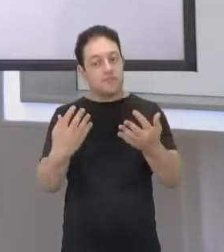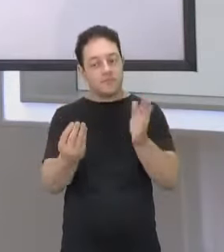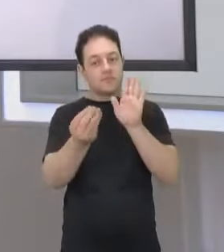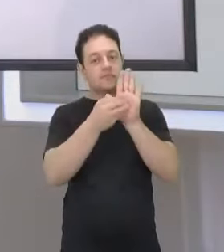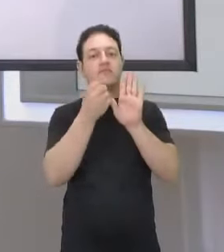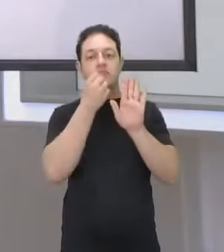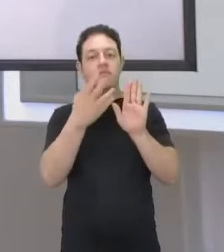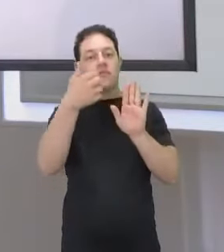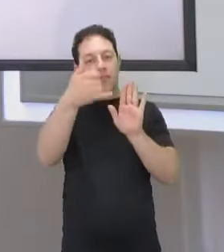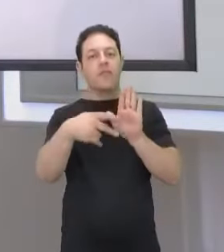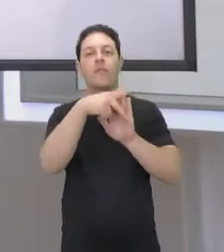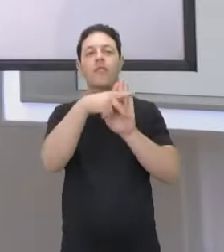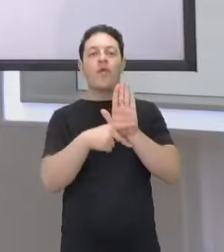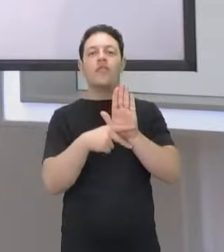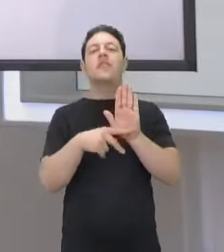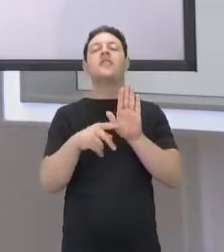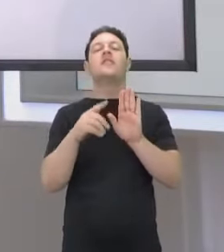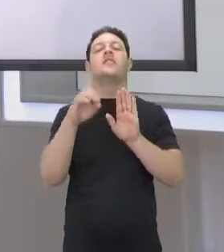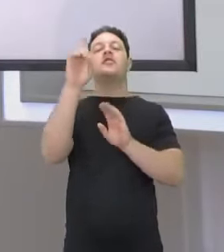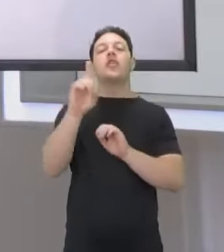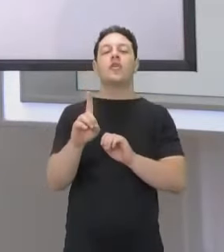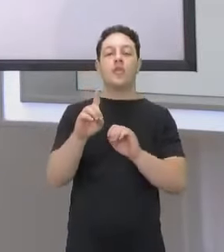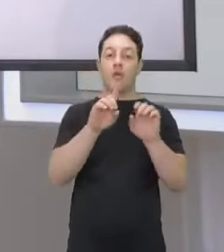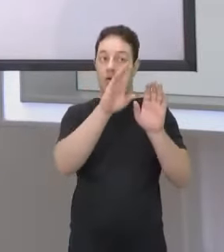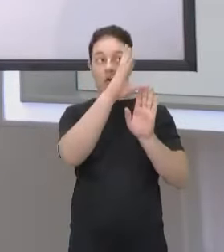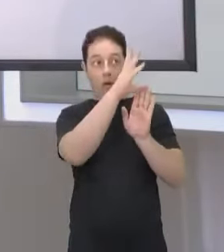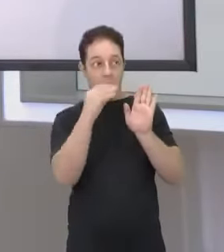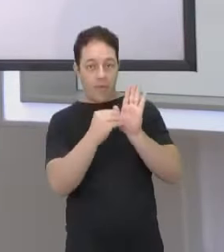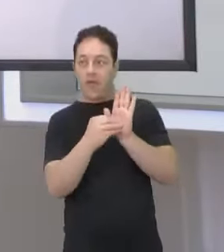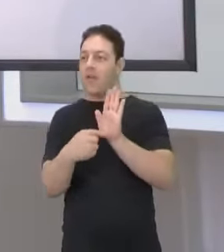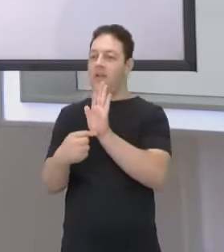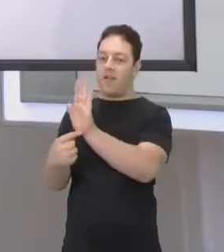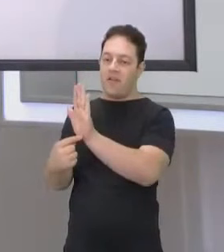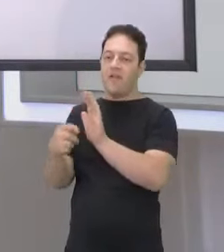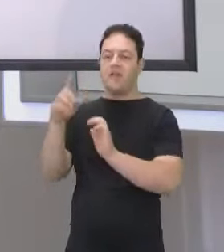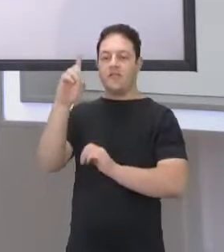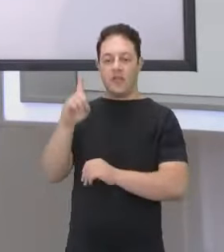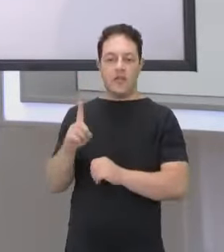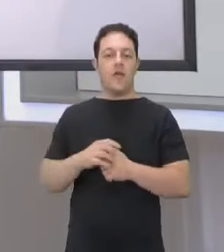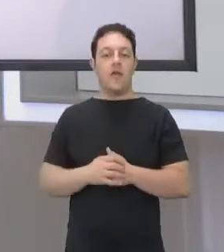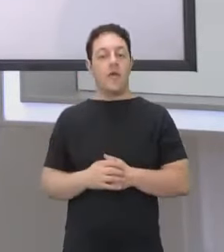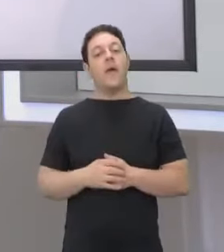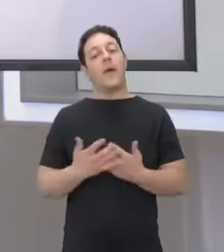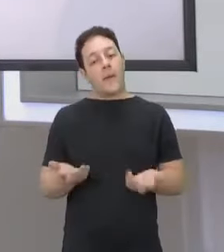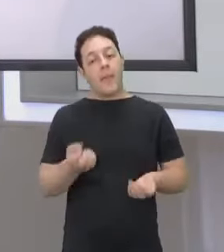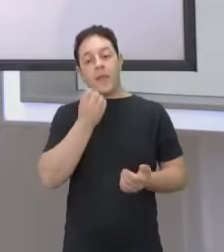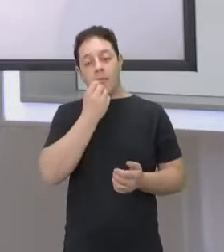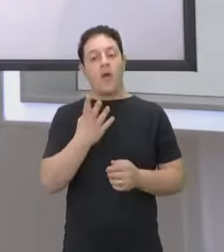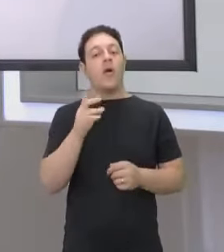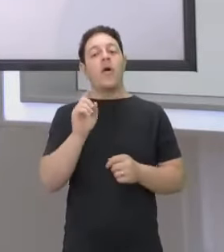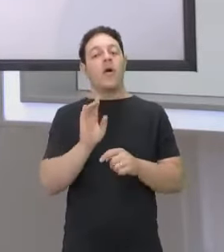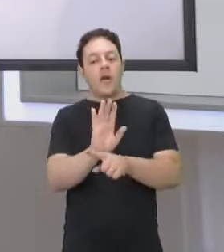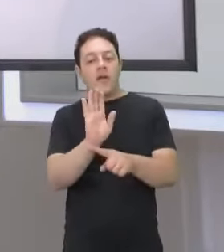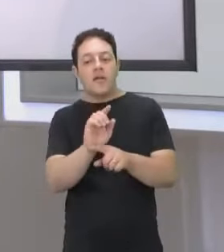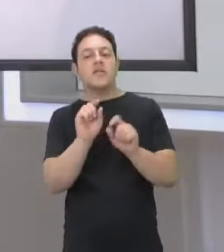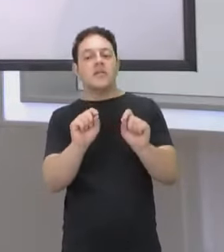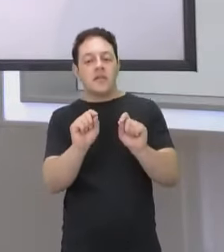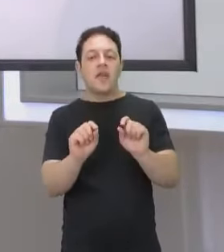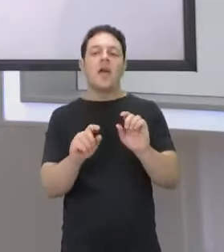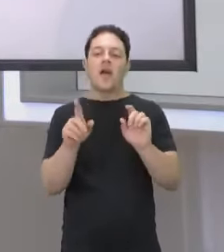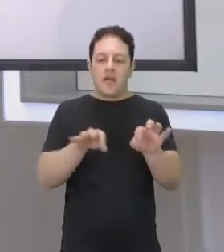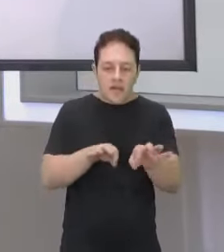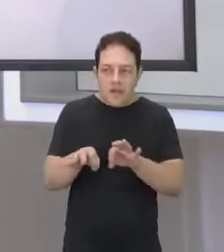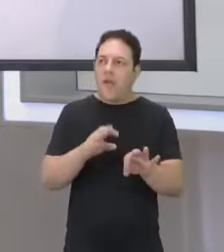for falar do projeto para o diretor. Copia e cola. Uma das formas de gestão dos desastres pode ser a elaboração de um plano